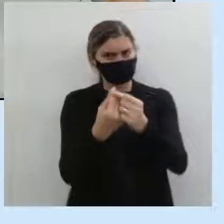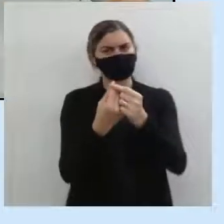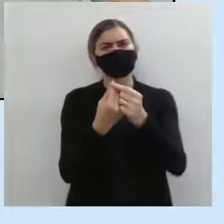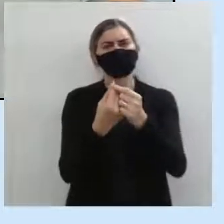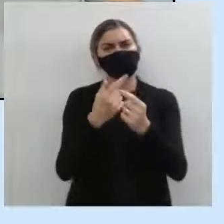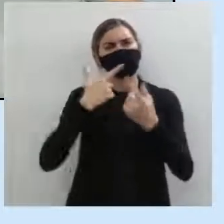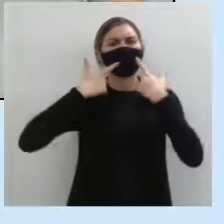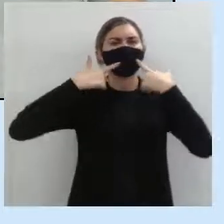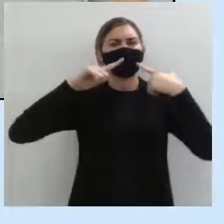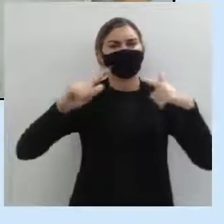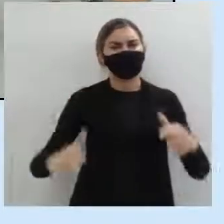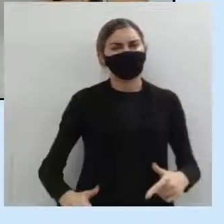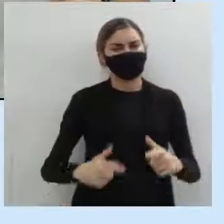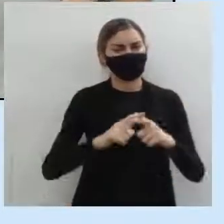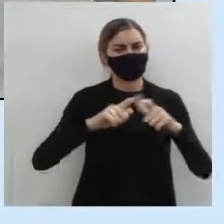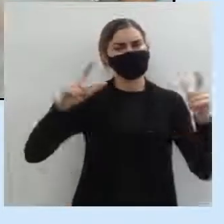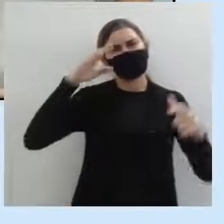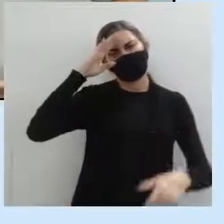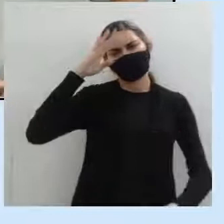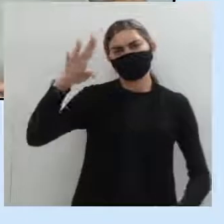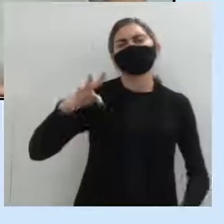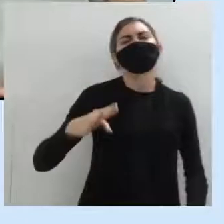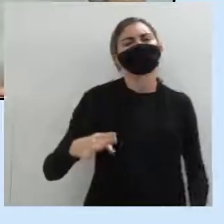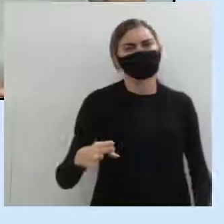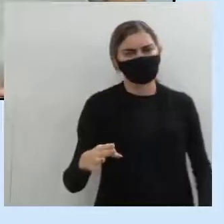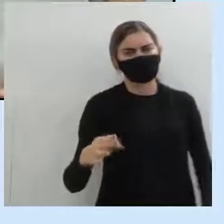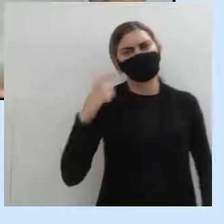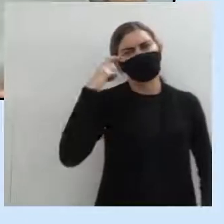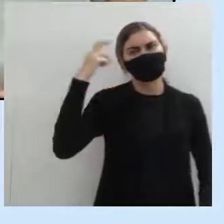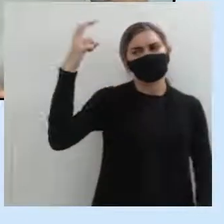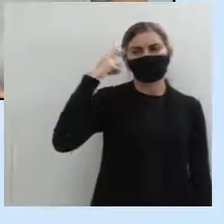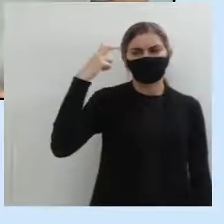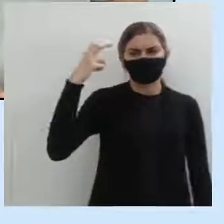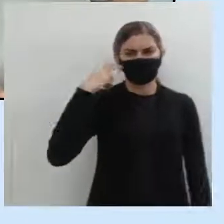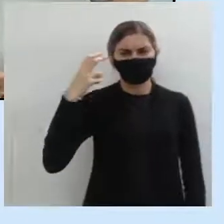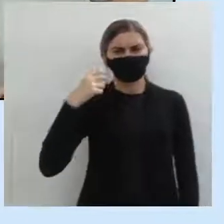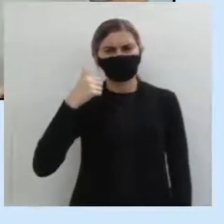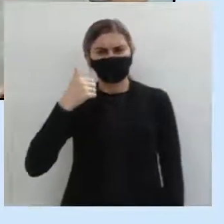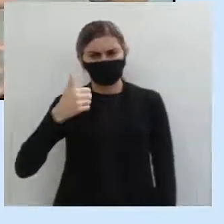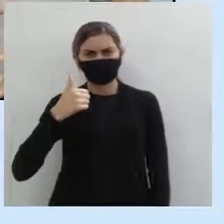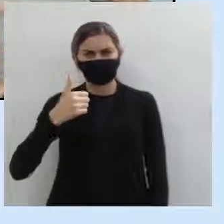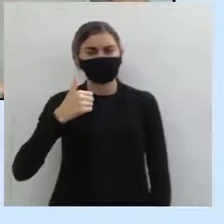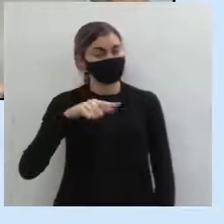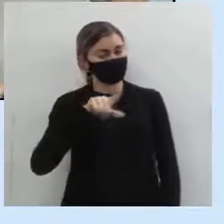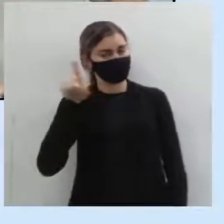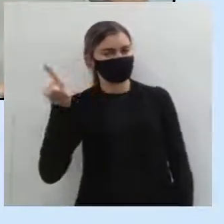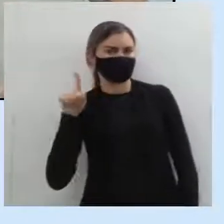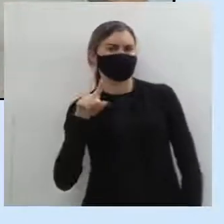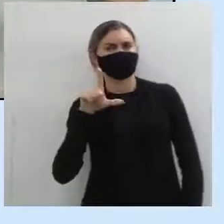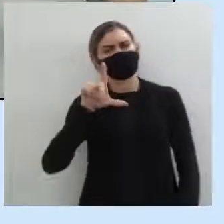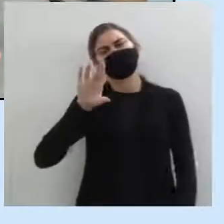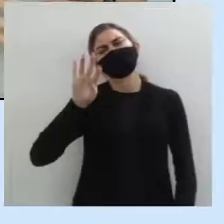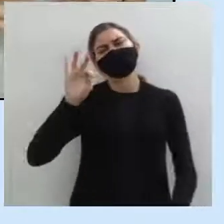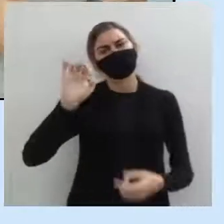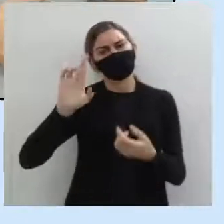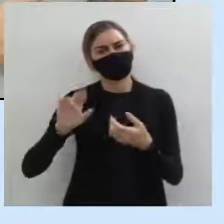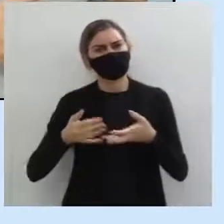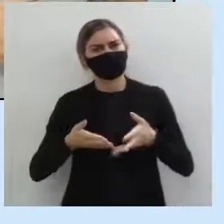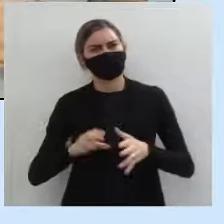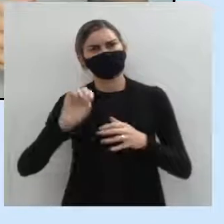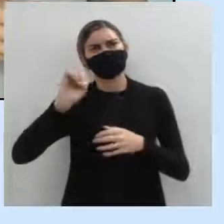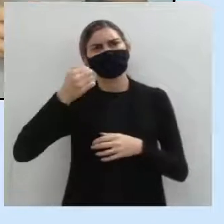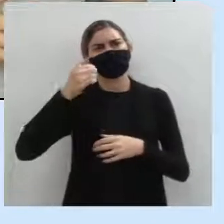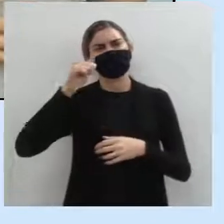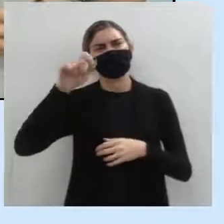consideradas línguas maiores, línguas intelectuais. Tá bem? Então tá aí, Lutero nasce na